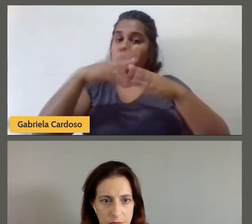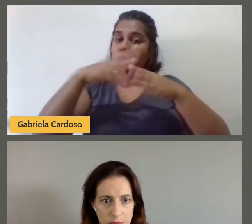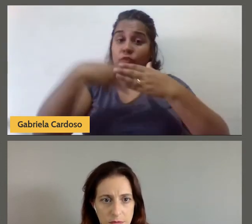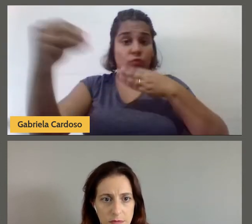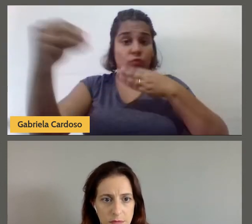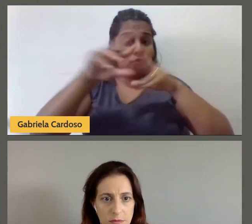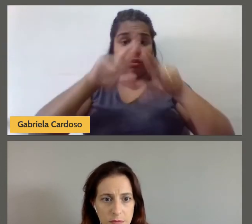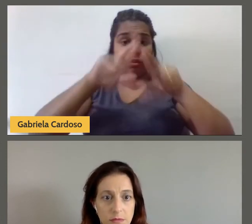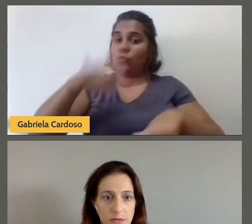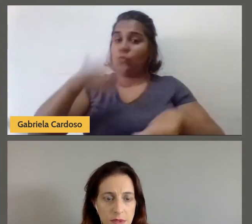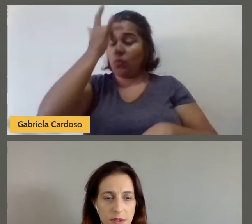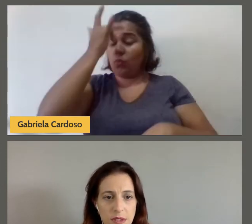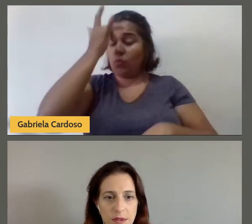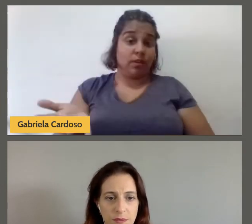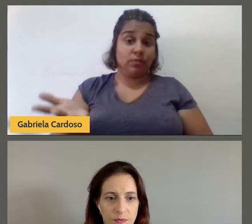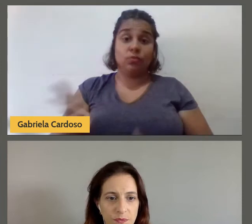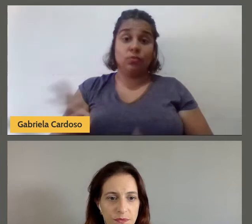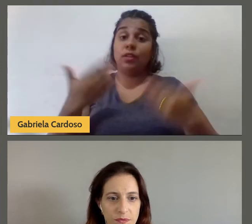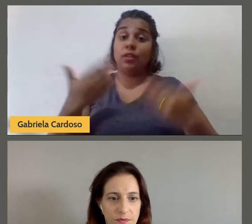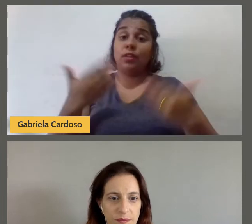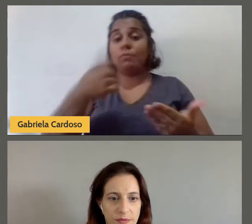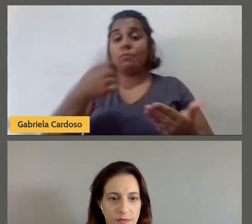conexões, principalmente.